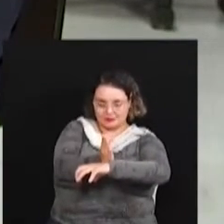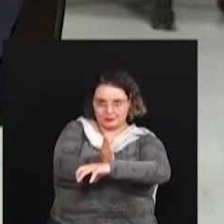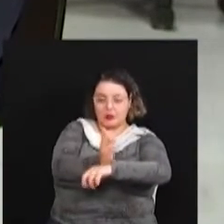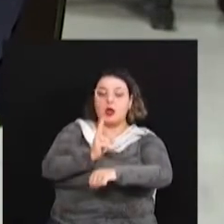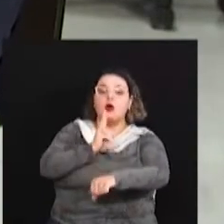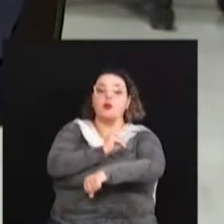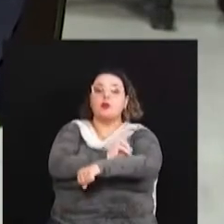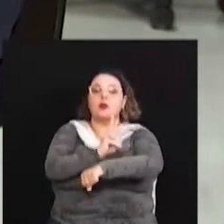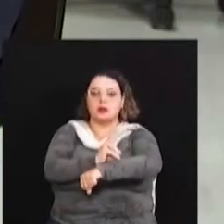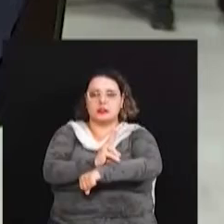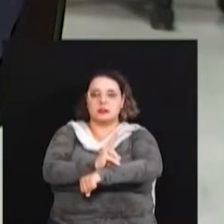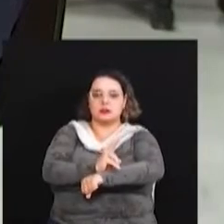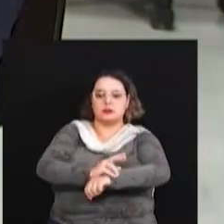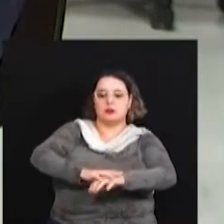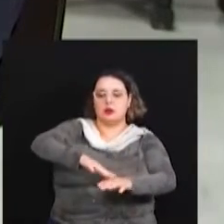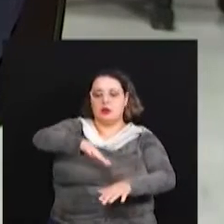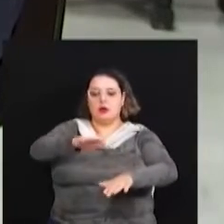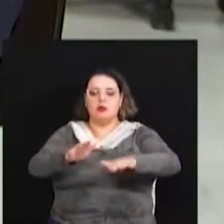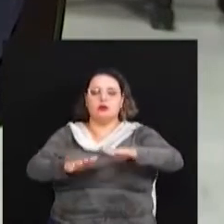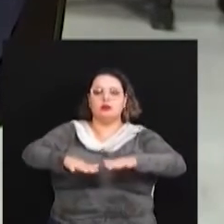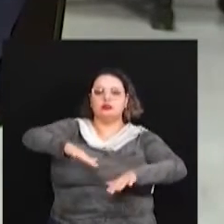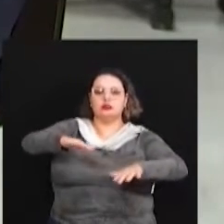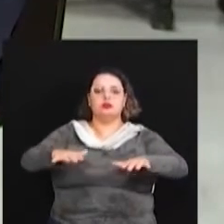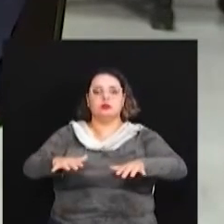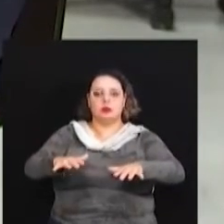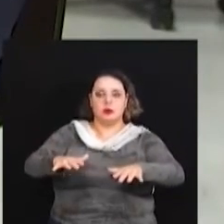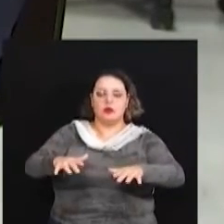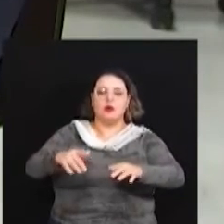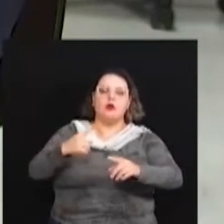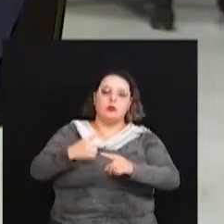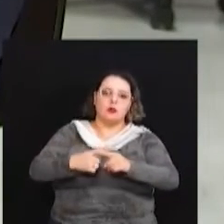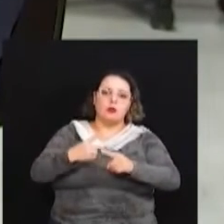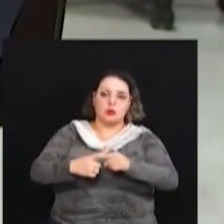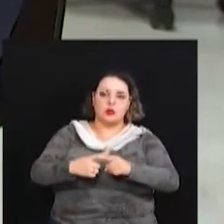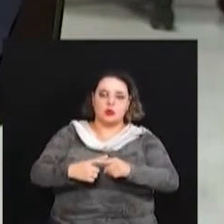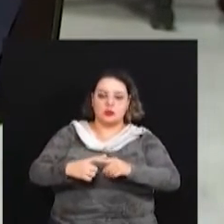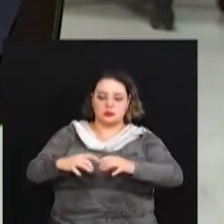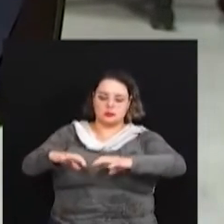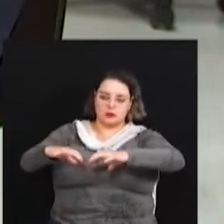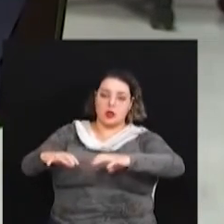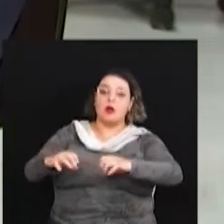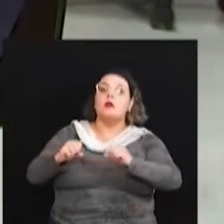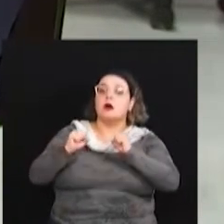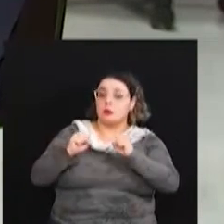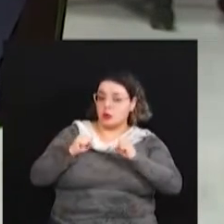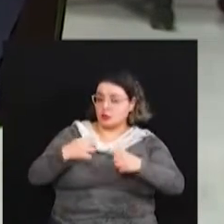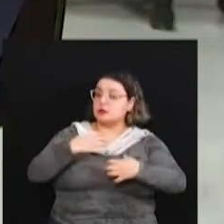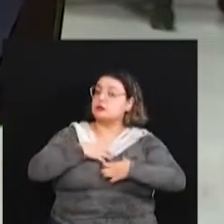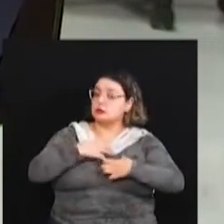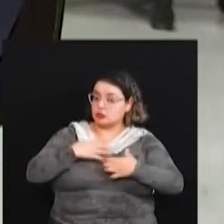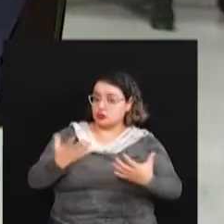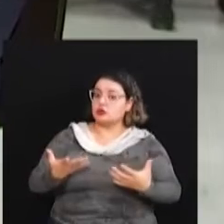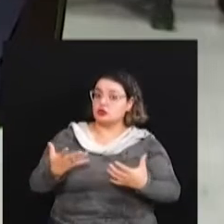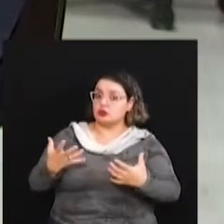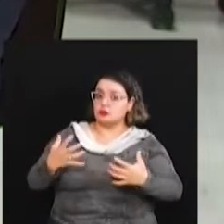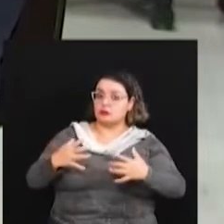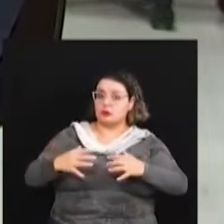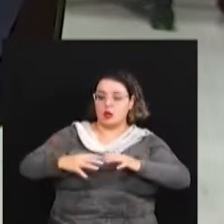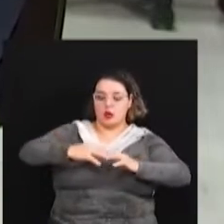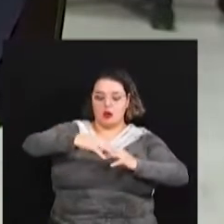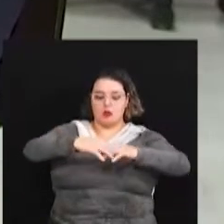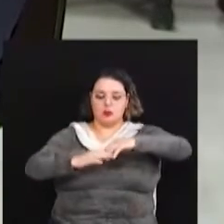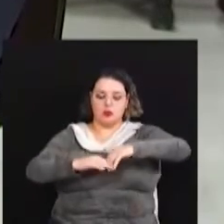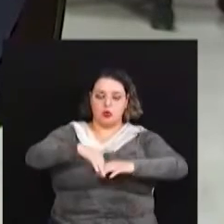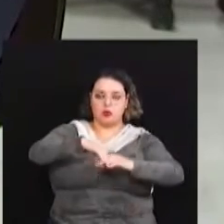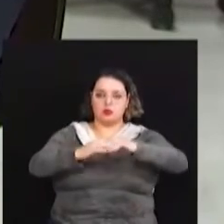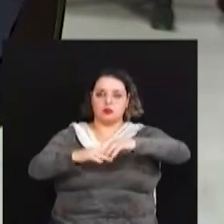região protegida de ondas sísmicas, de terremotos, justamente pela posição dele. Mas ele pode sentir os efeitos, como eu disse, os reflexos, né,